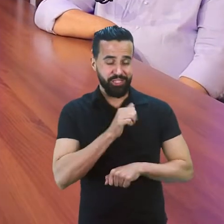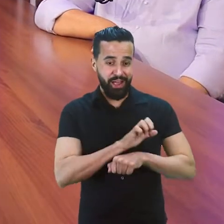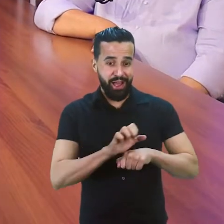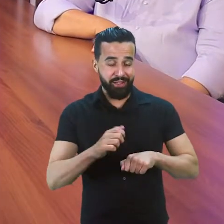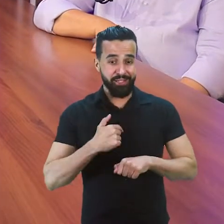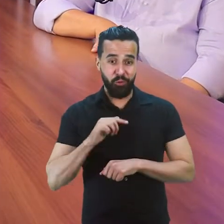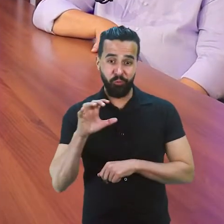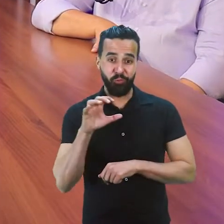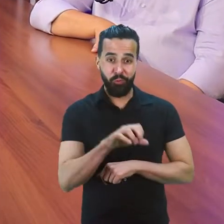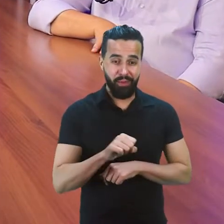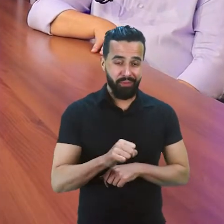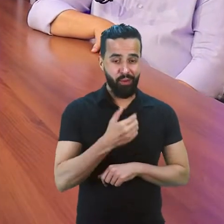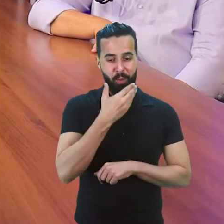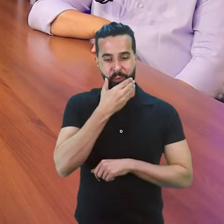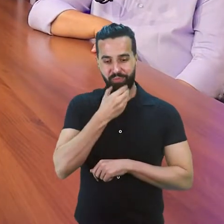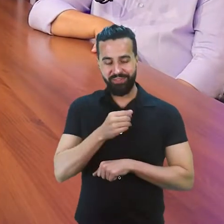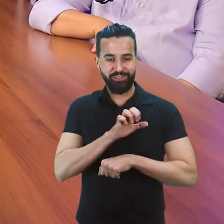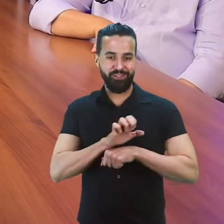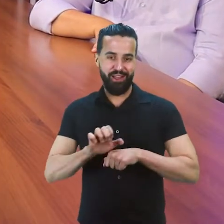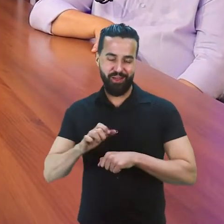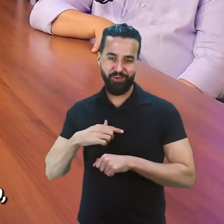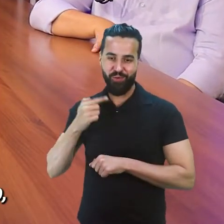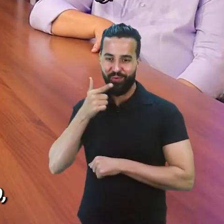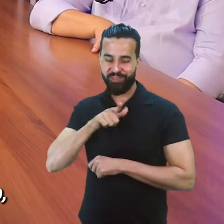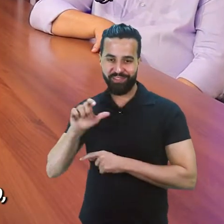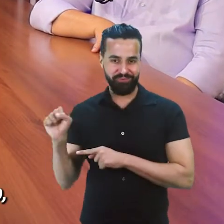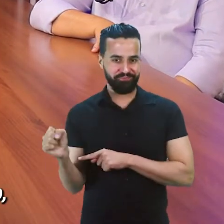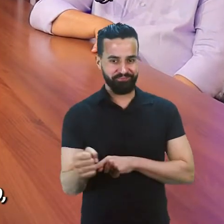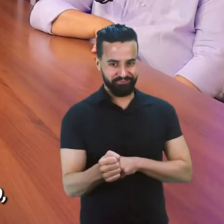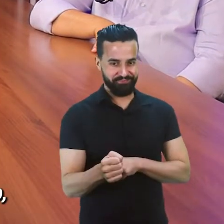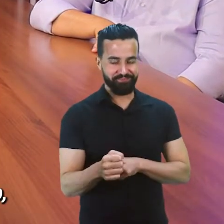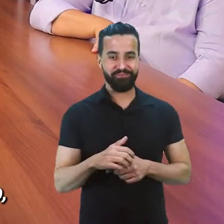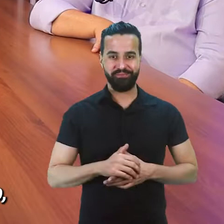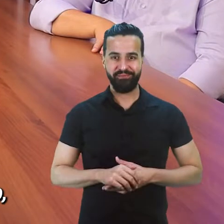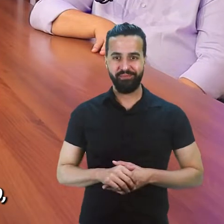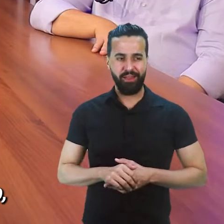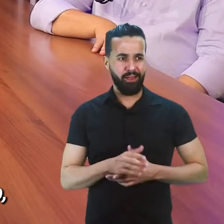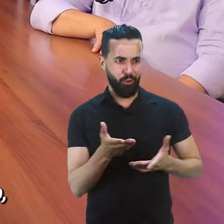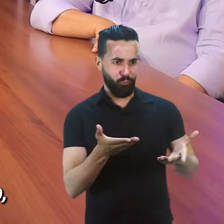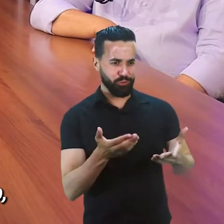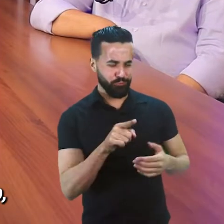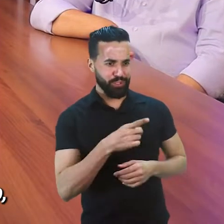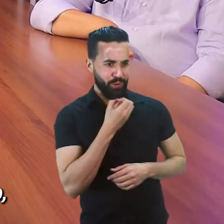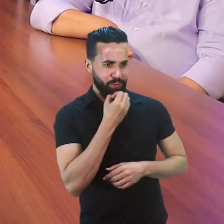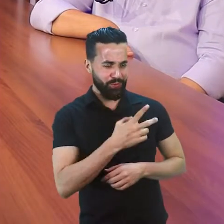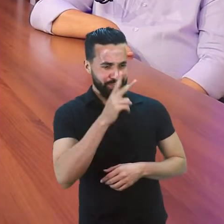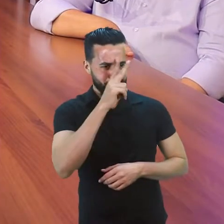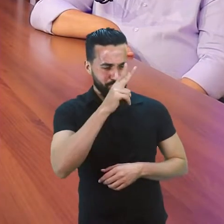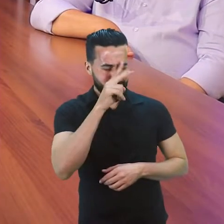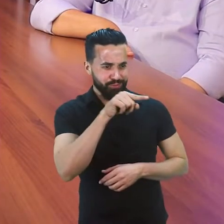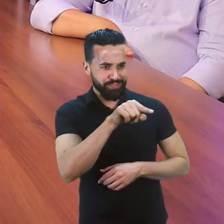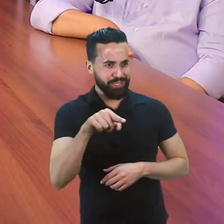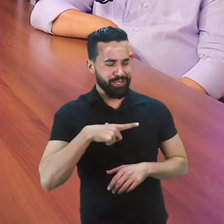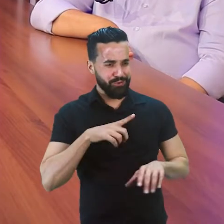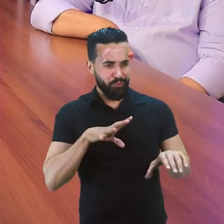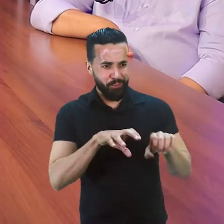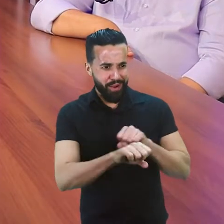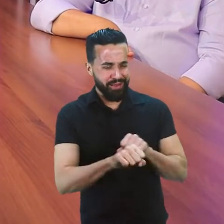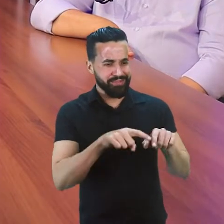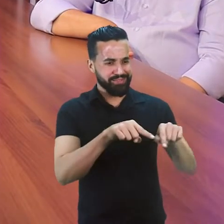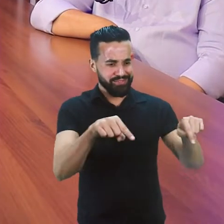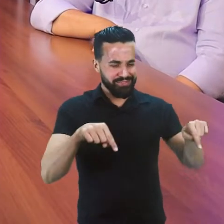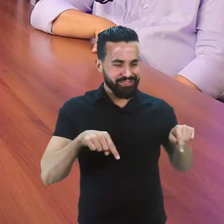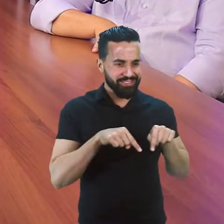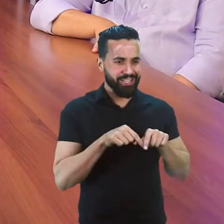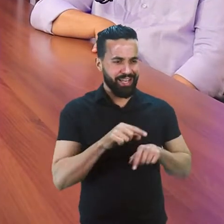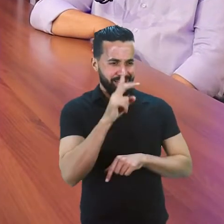E você já teve a oportunidade de relembrar essa história com ele? Já. Agora, depois todo mundo já formado, você já com seu escritório.